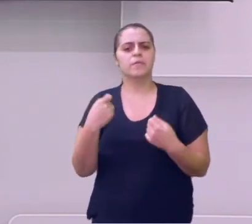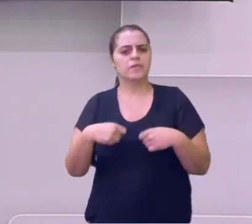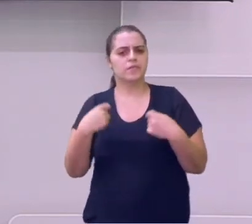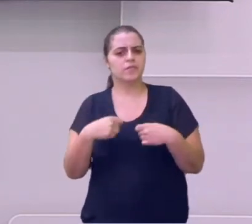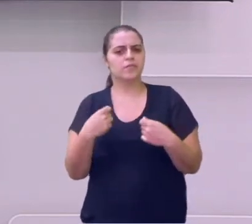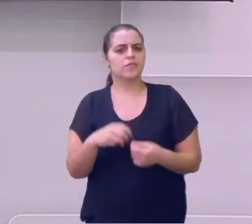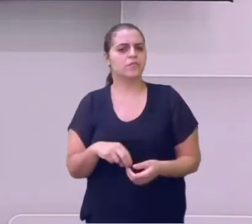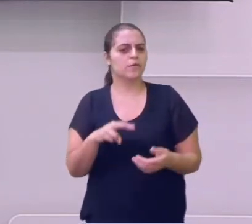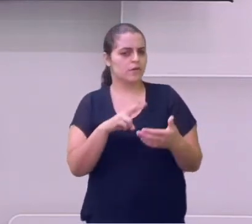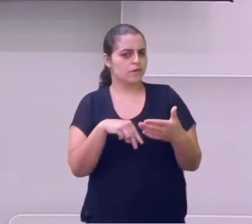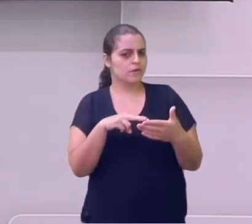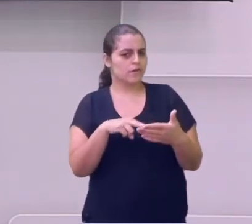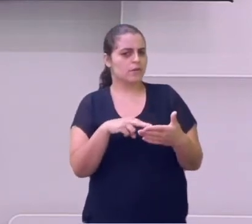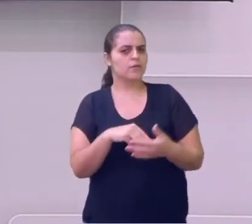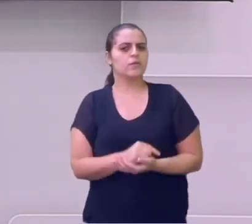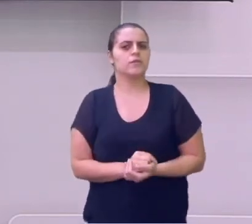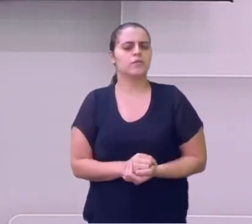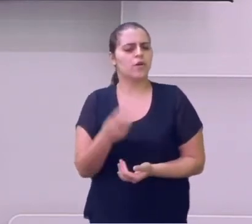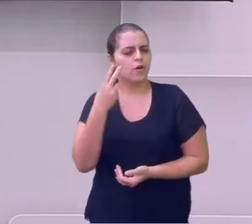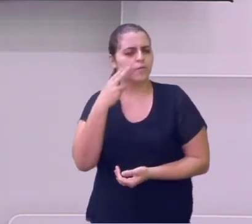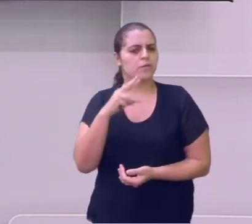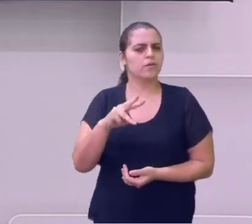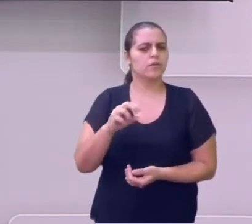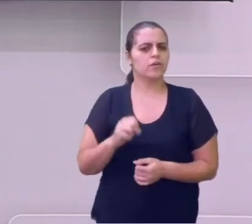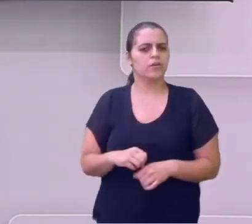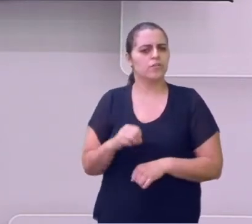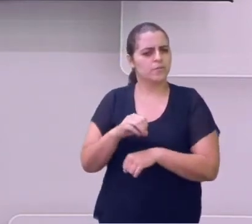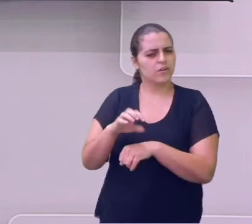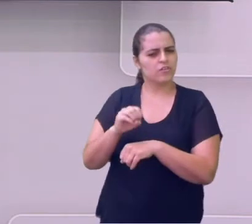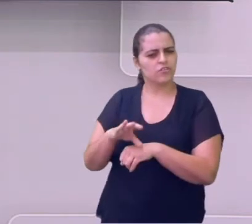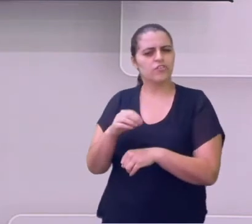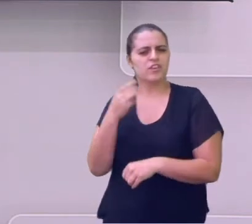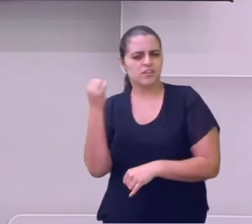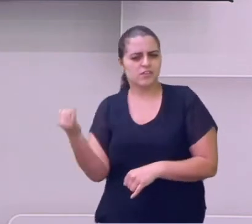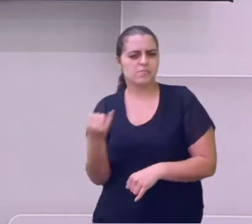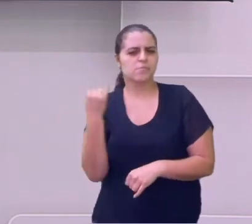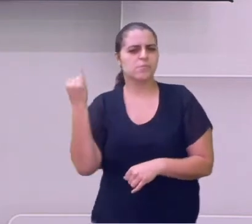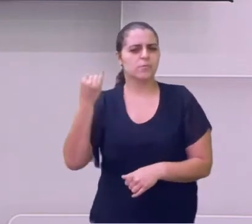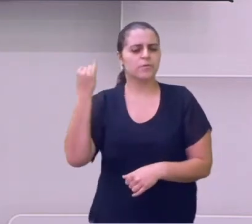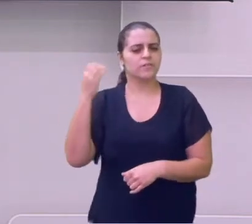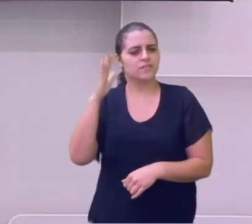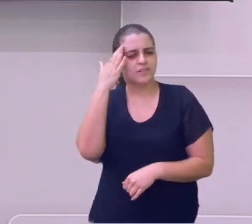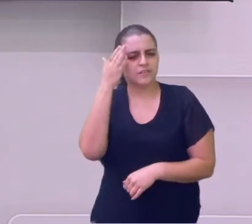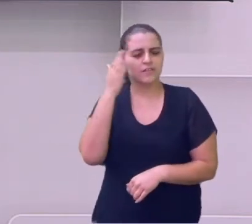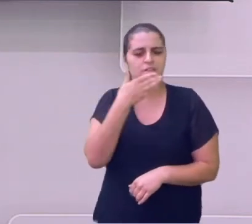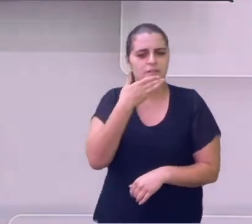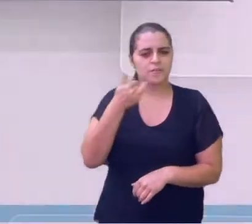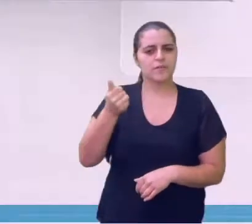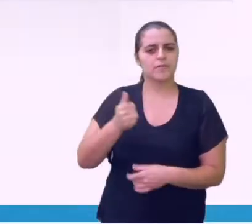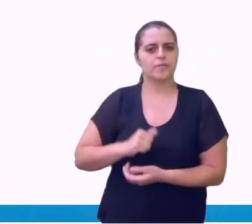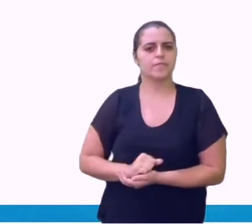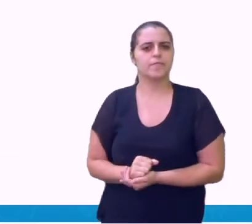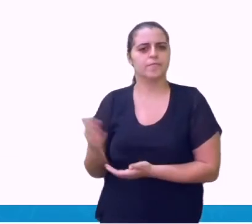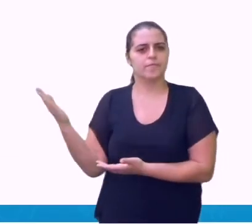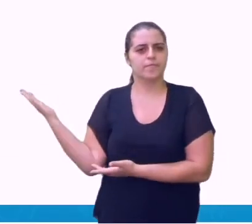preciso fazer algumas análises. Então, olha umas dicas aqui para vocês entenderem uma situação-problema.